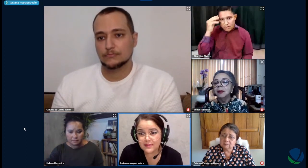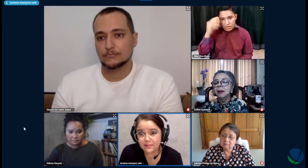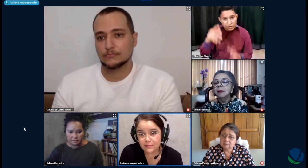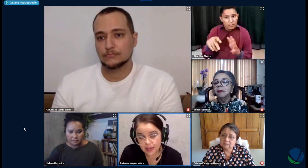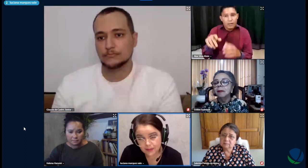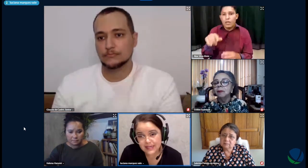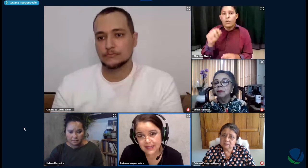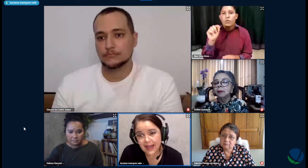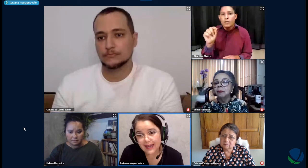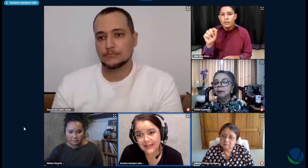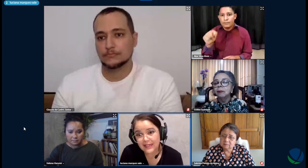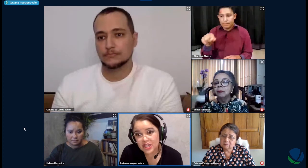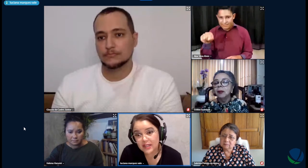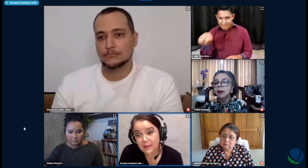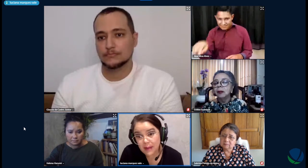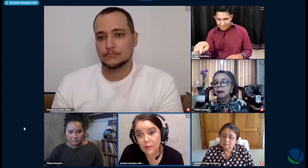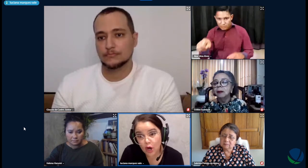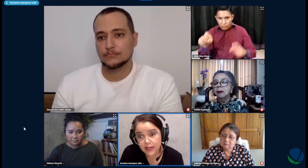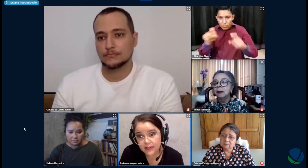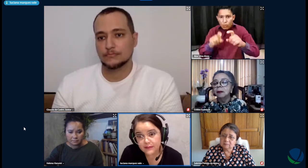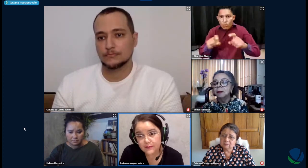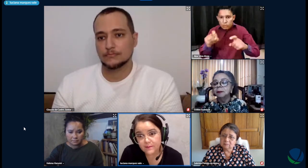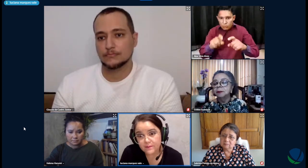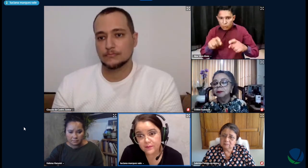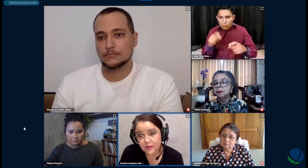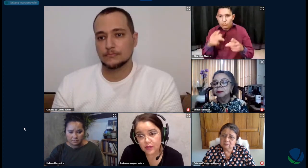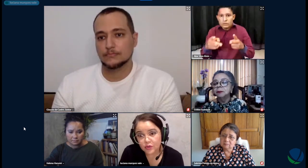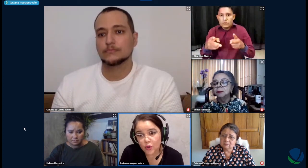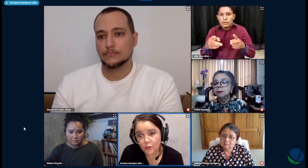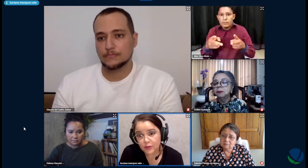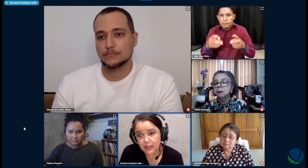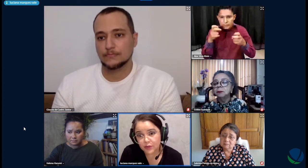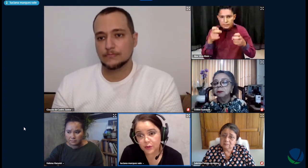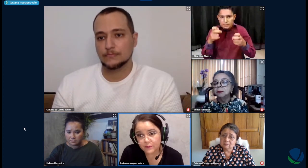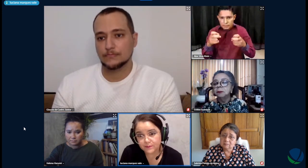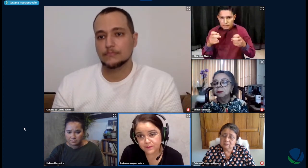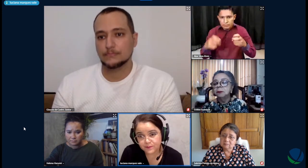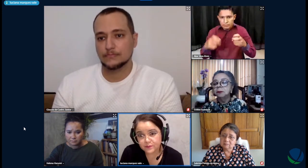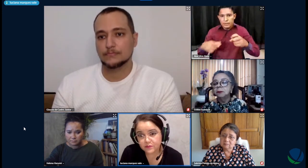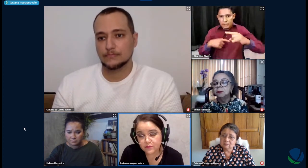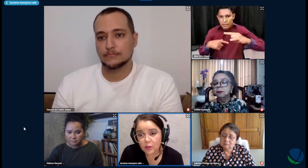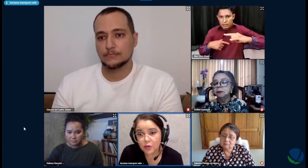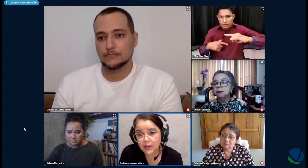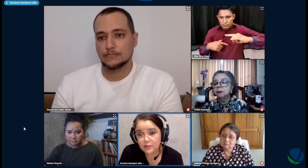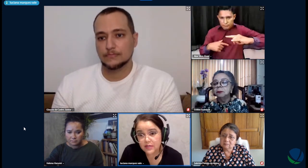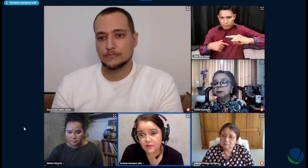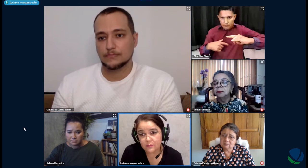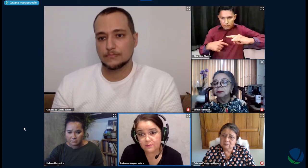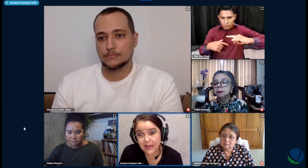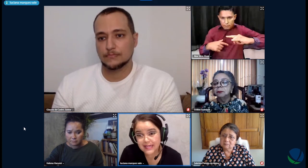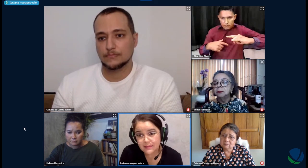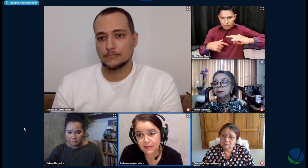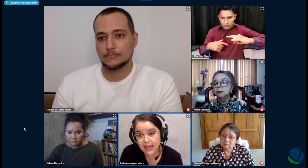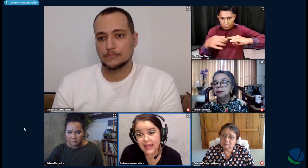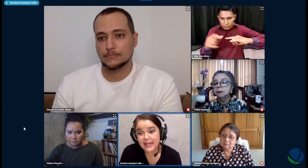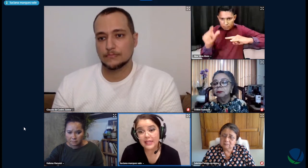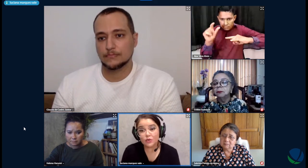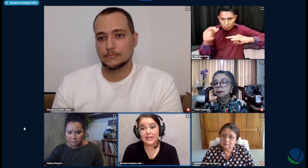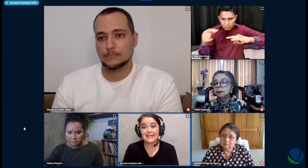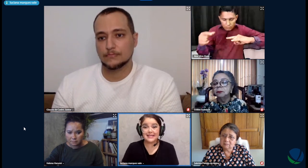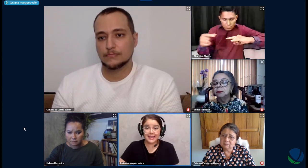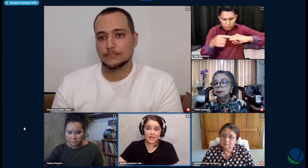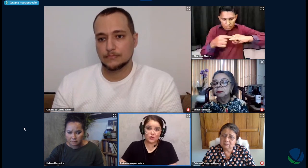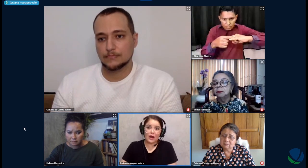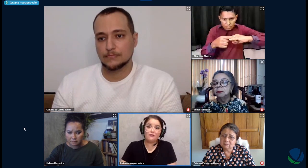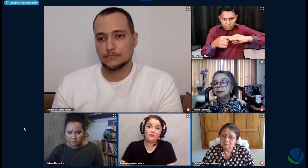para representar a característica da memória do computador. Porque é possível perceber que